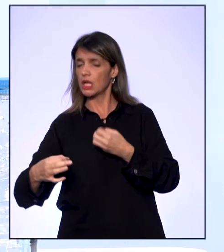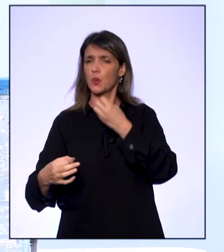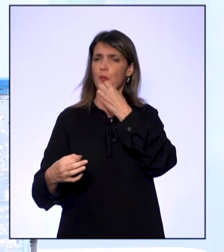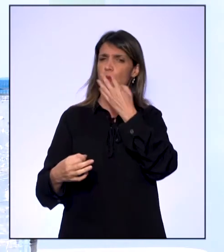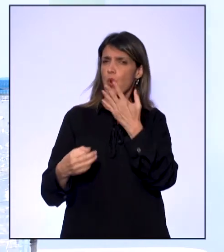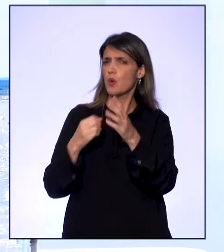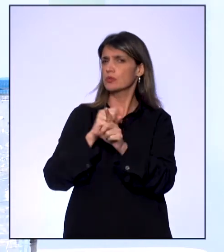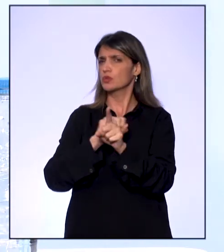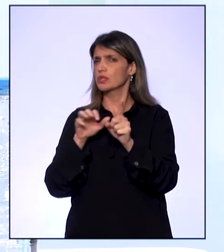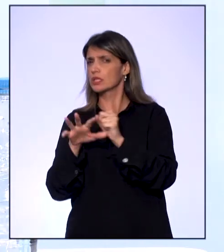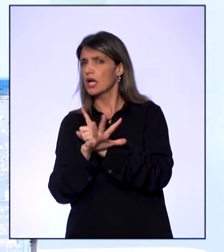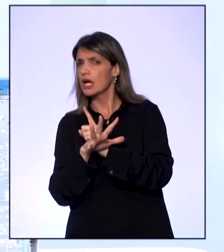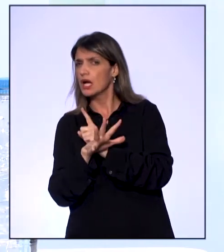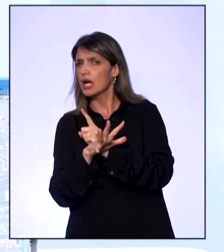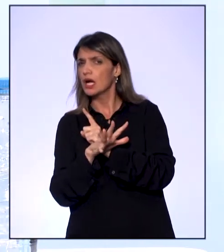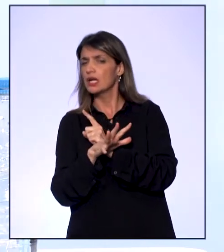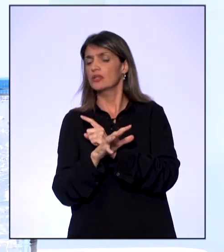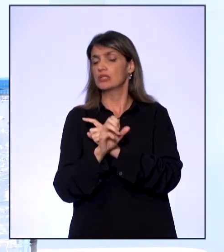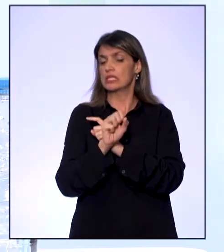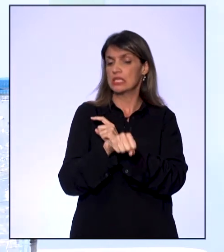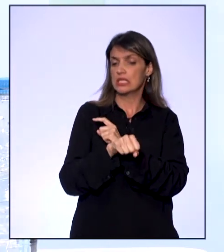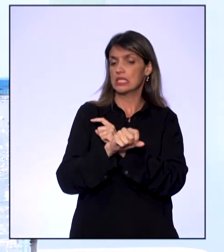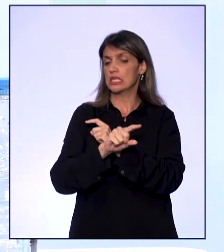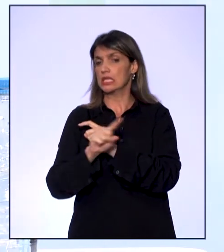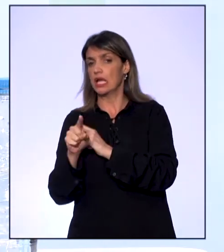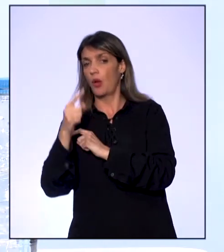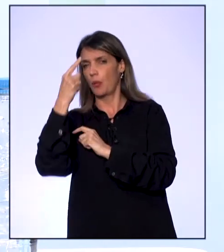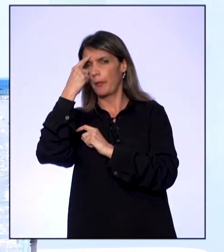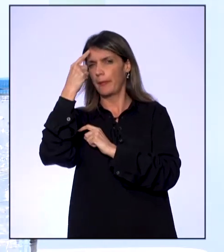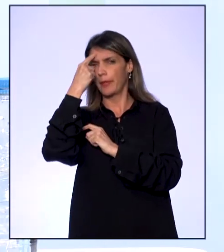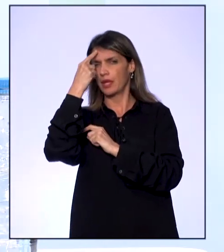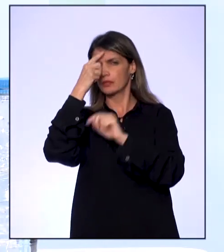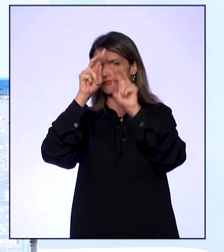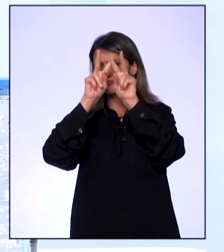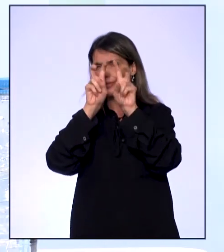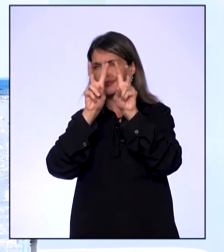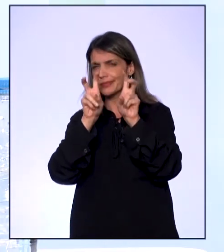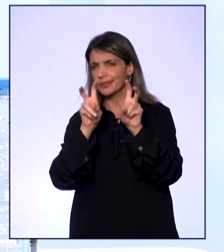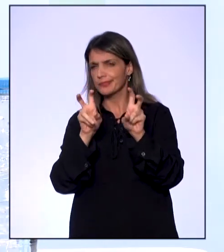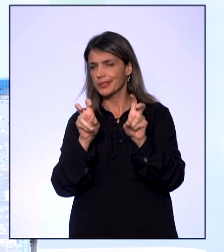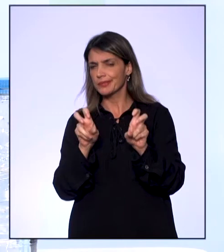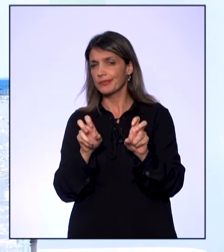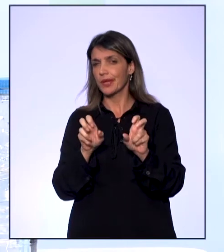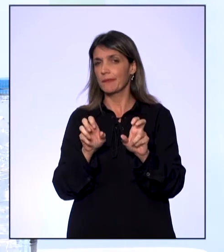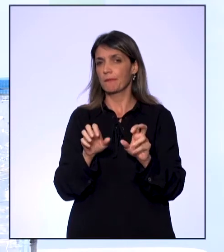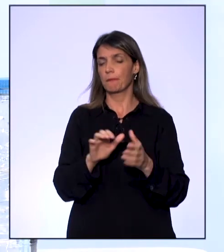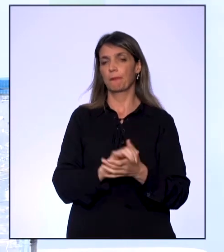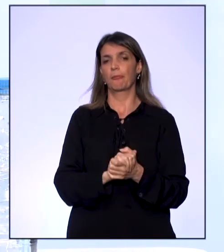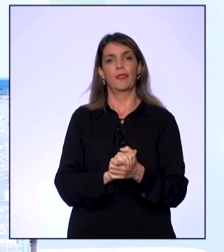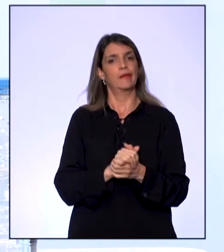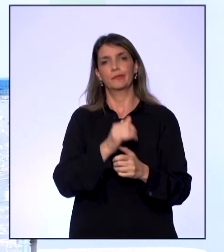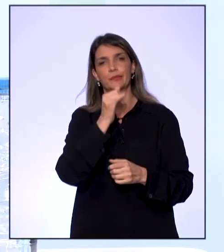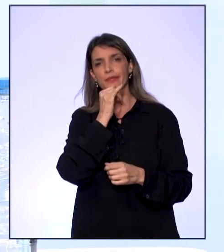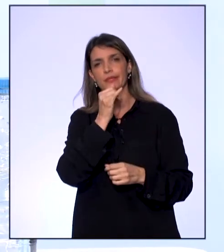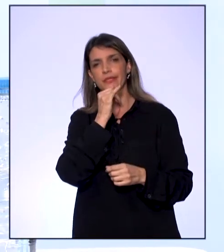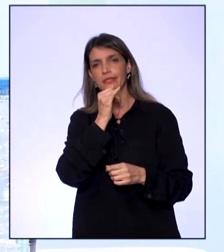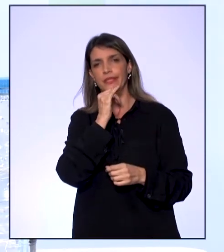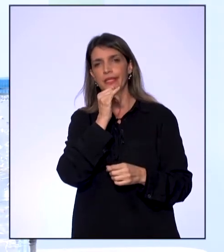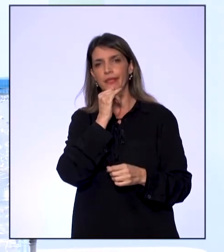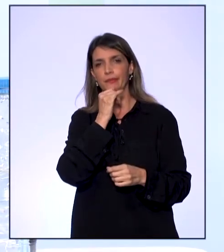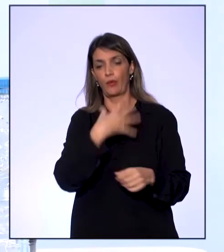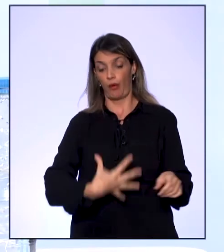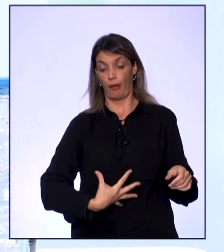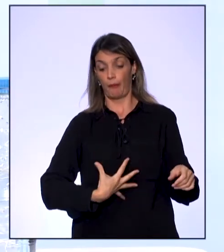sociedade ou não é? É viável ou não é? Quando a gente pensa na questão dos temas que são um pouco mais isolados, né? Por exemplo, a legalização do